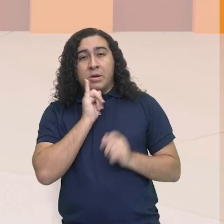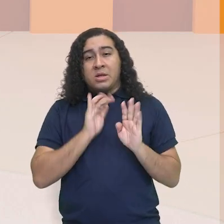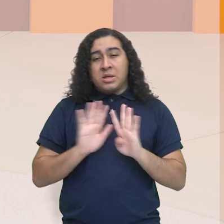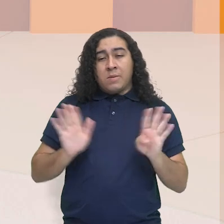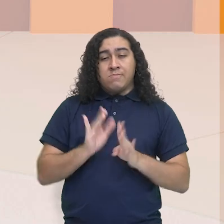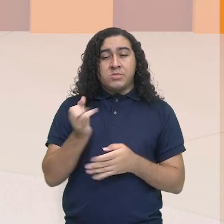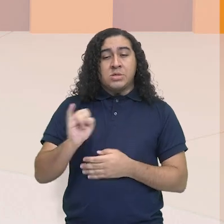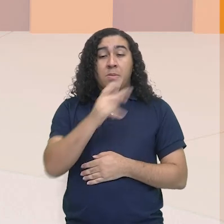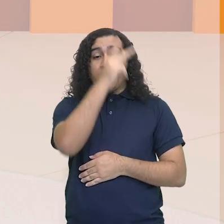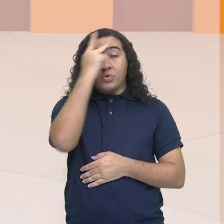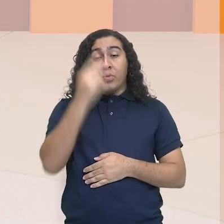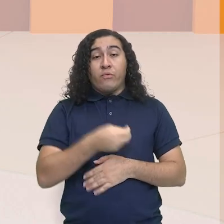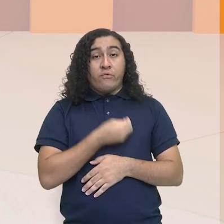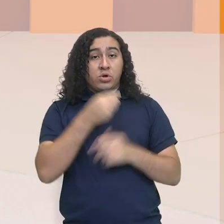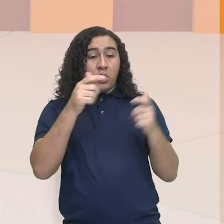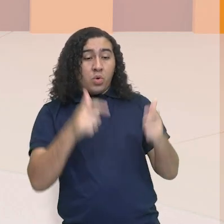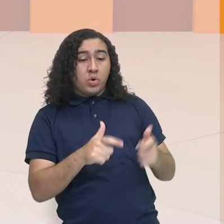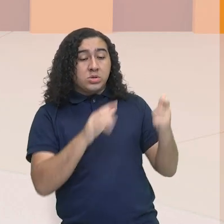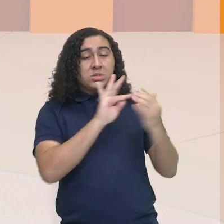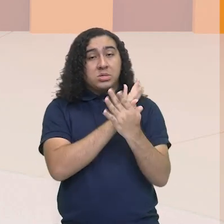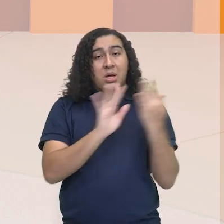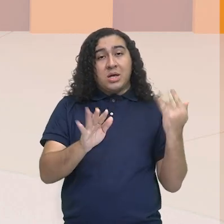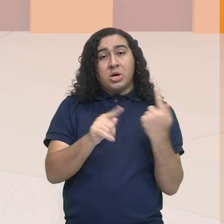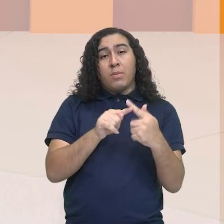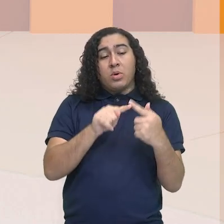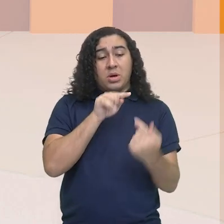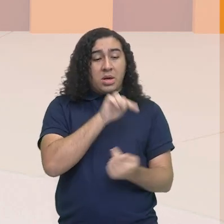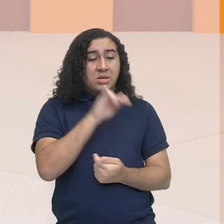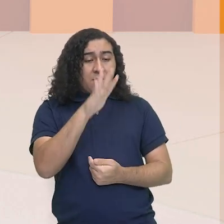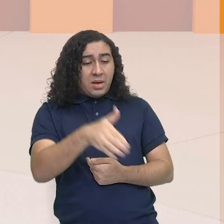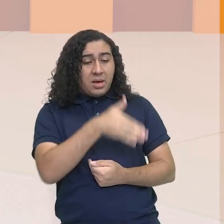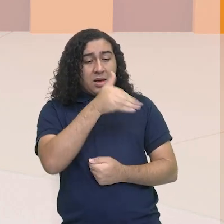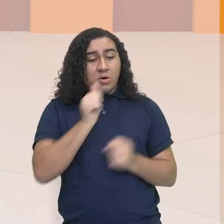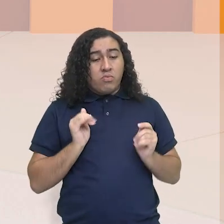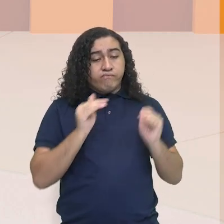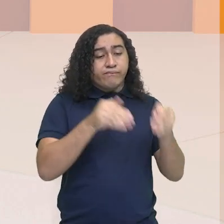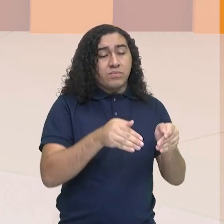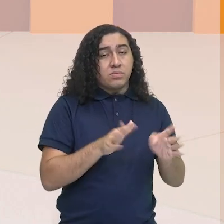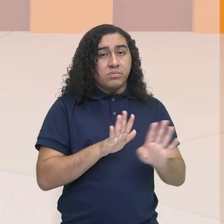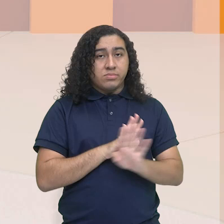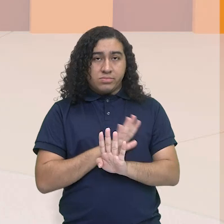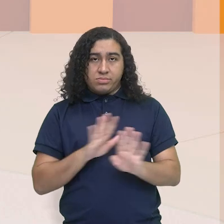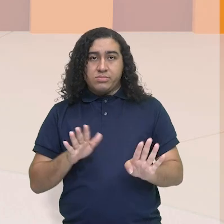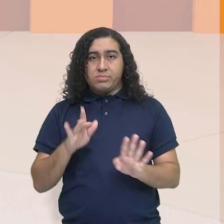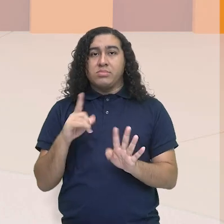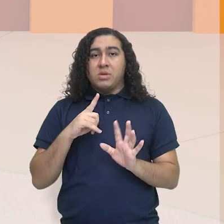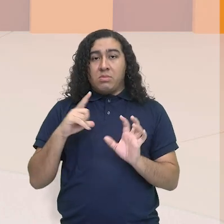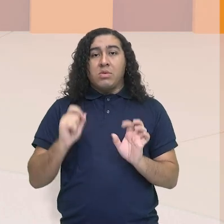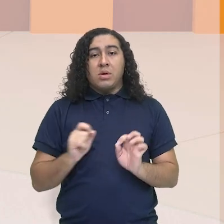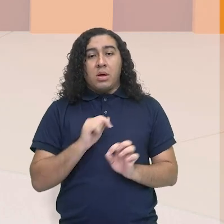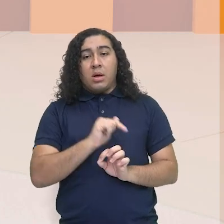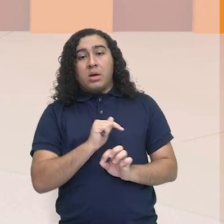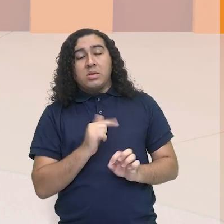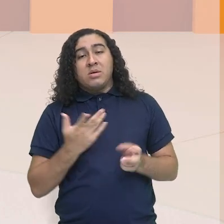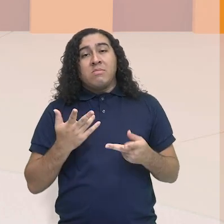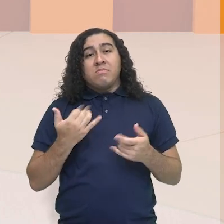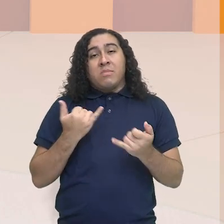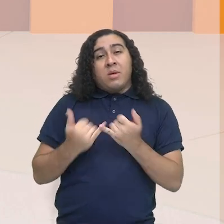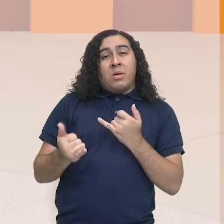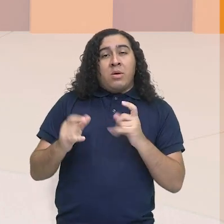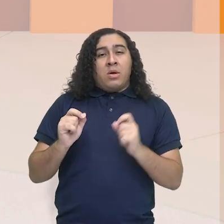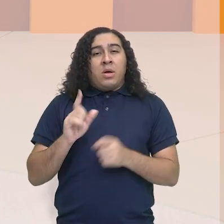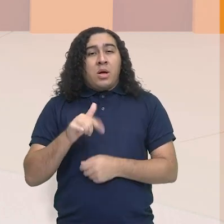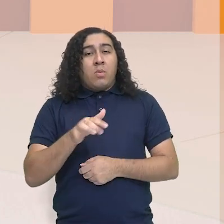se a maioria das pessoas estão morando na cidade, é porque é melhor morar na cidade. E isso virou, né, uma coisa assim que, como se fosse